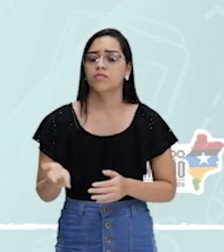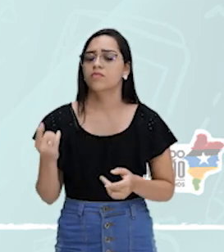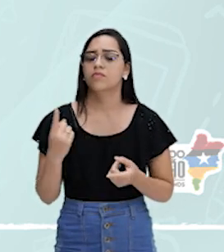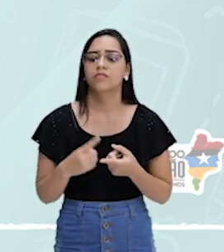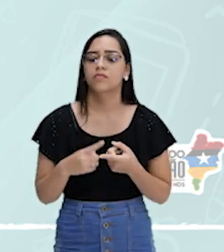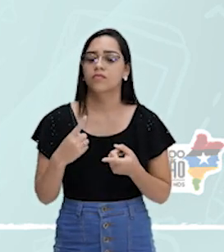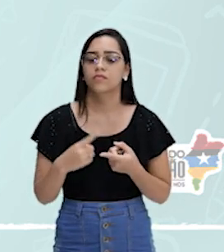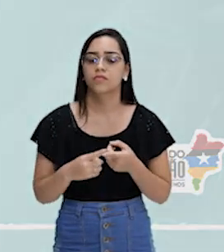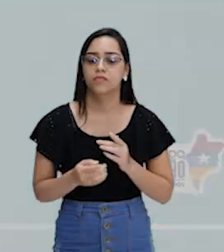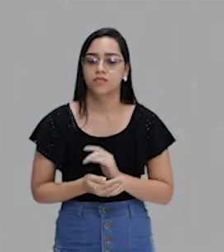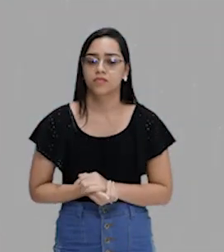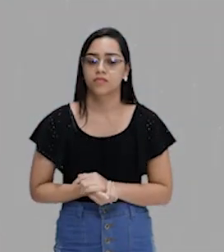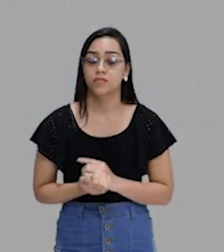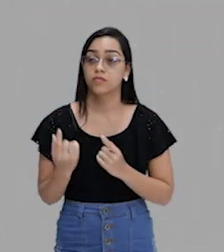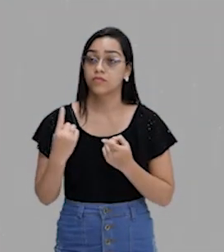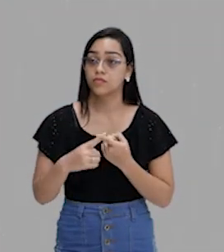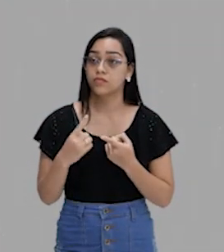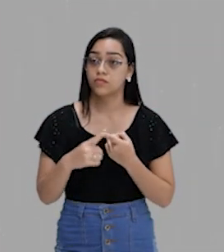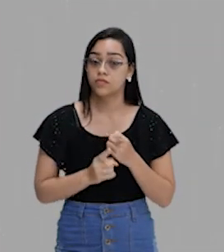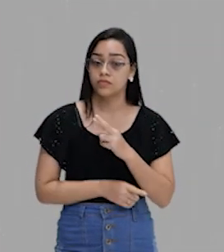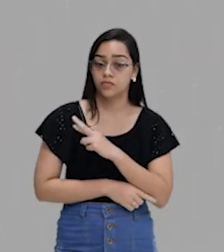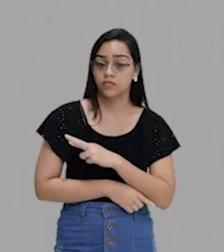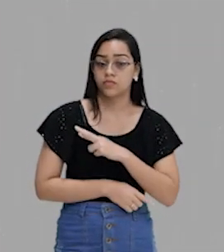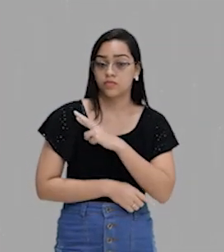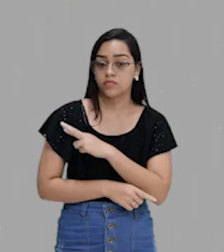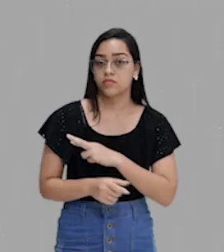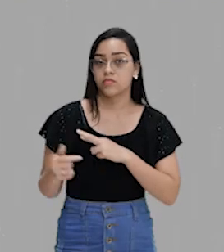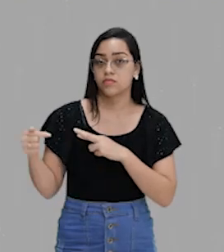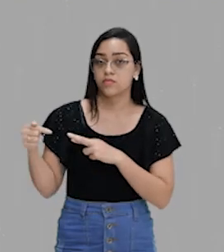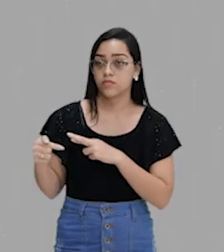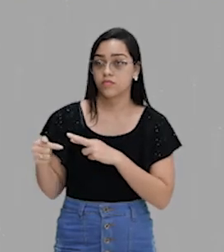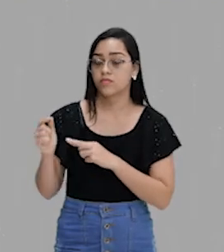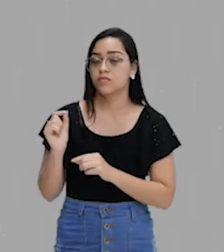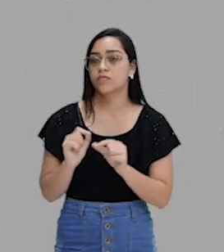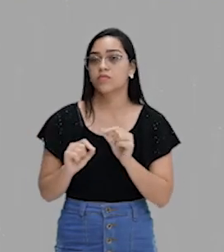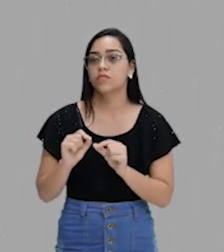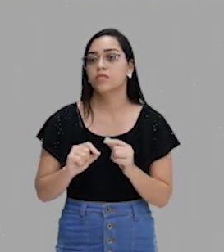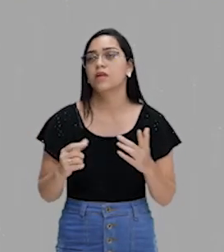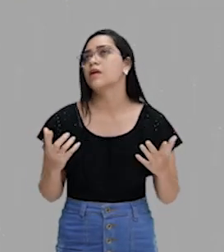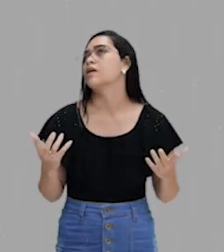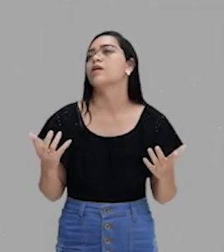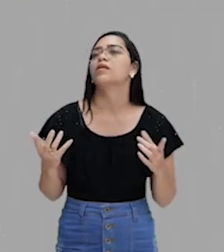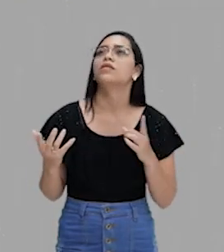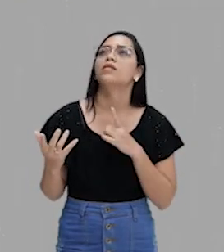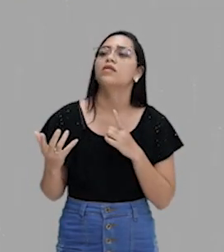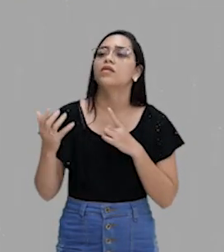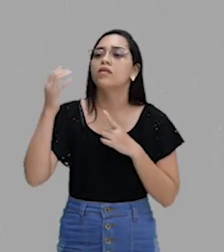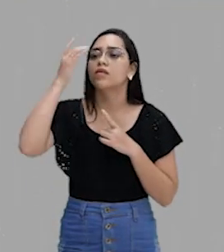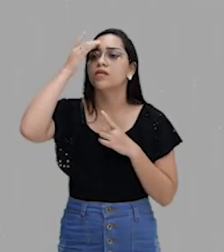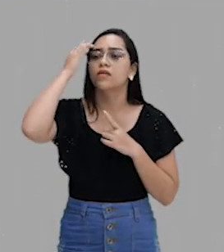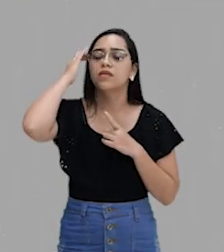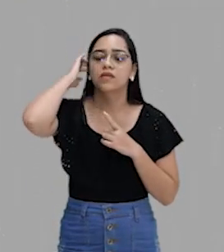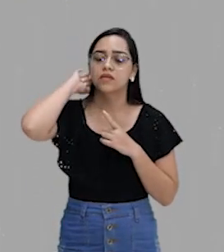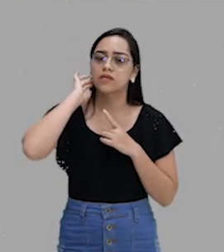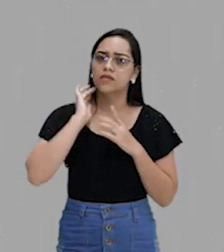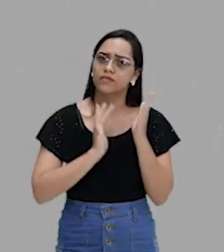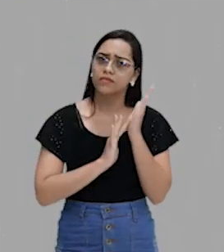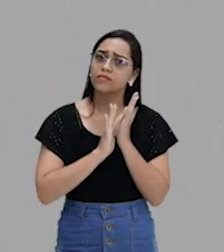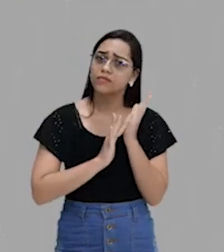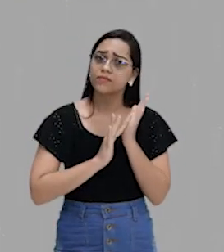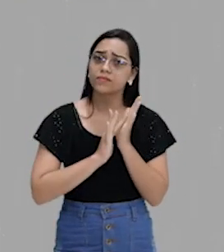quê? Porque quando se era romântico, a coisa era mais, vamos dizer assim,